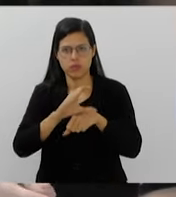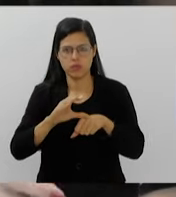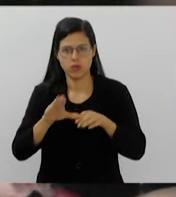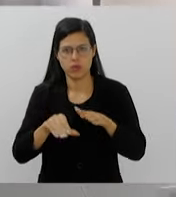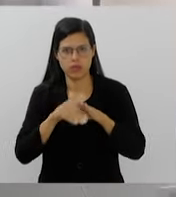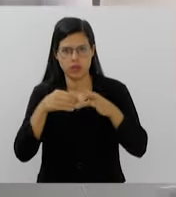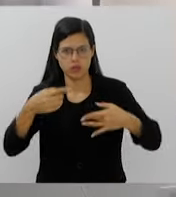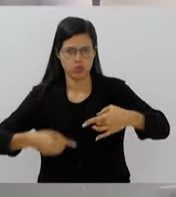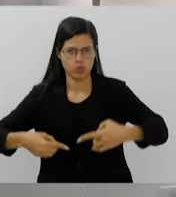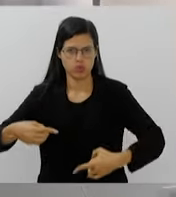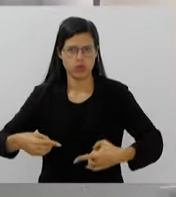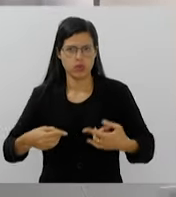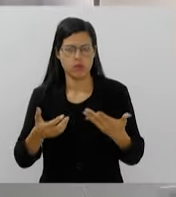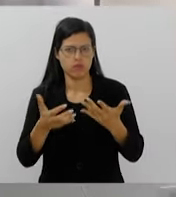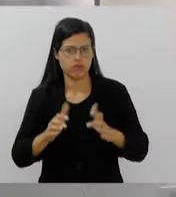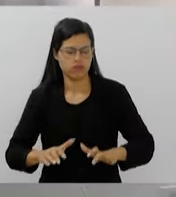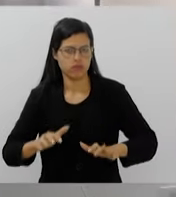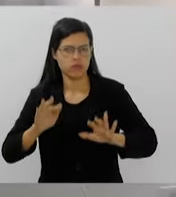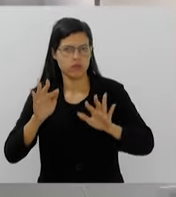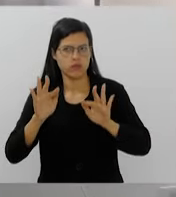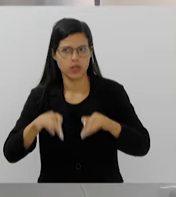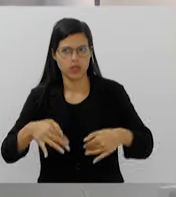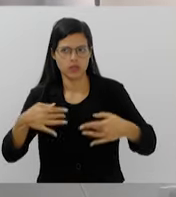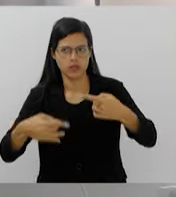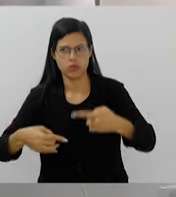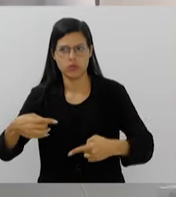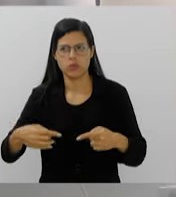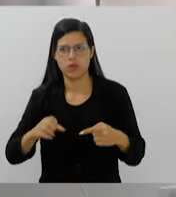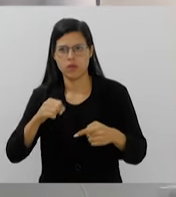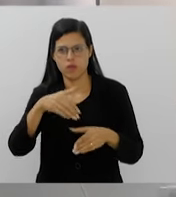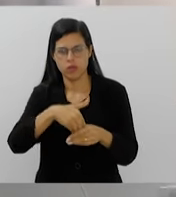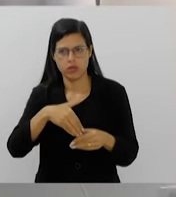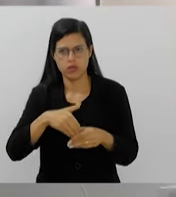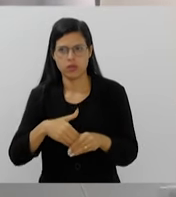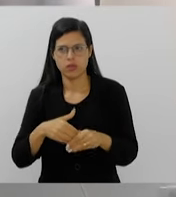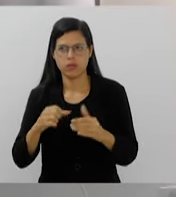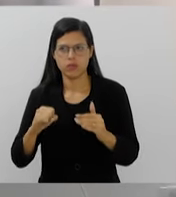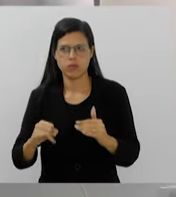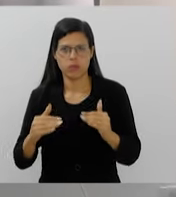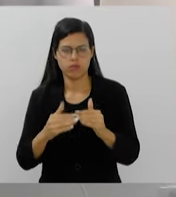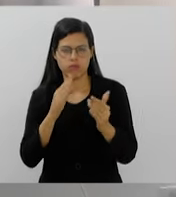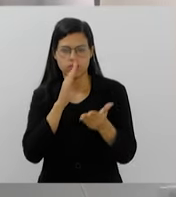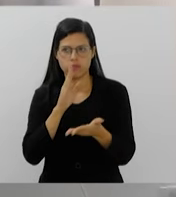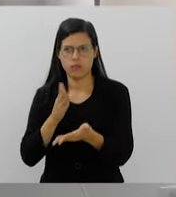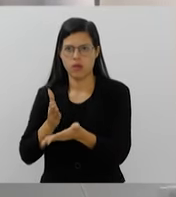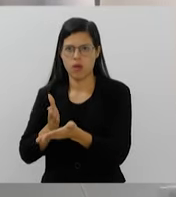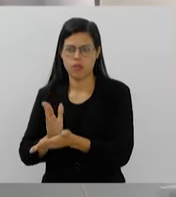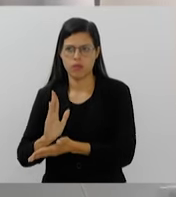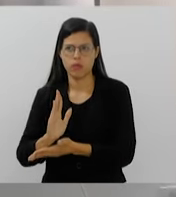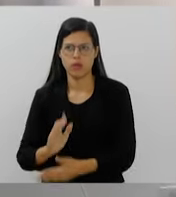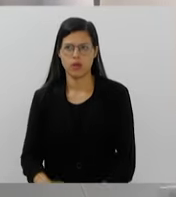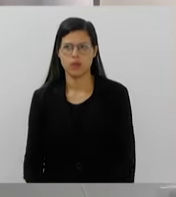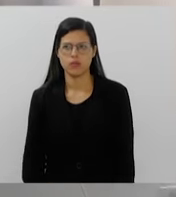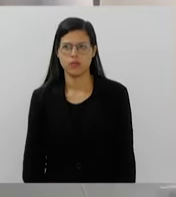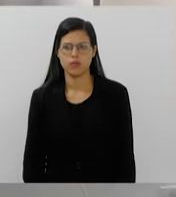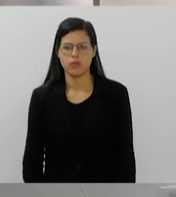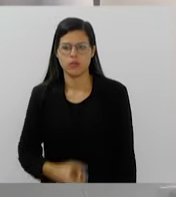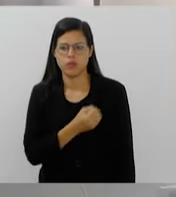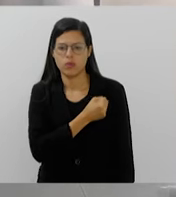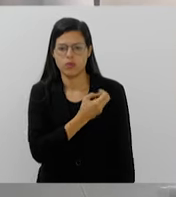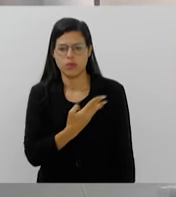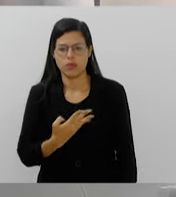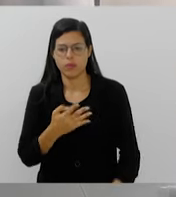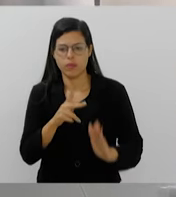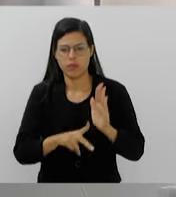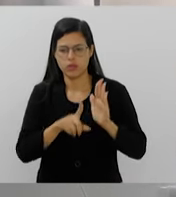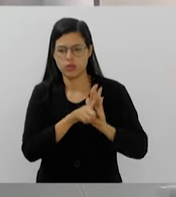Em discussão. Vamos ver quem queira discutir. Encerrada a discussão. Em votação, senhores que aprovam, permaneçam como estão. Aprovado. 34 da pauta,